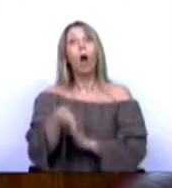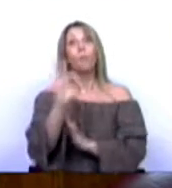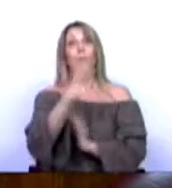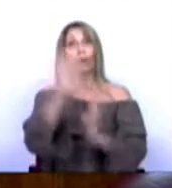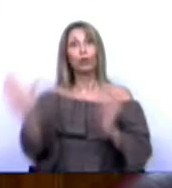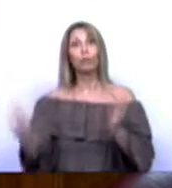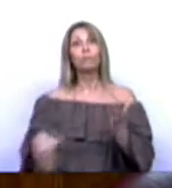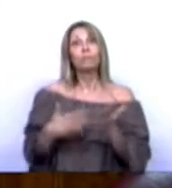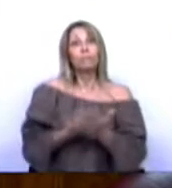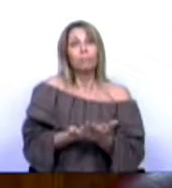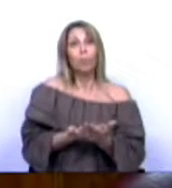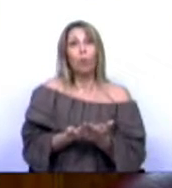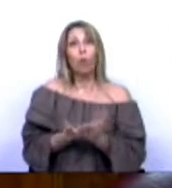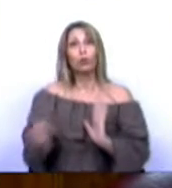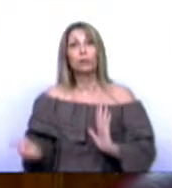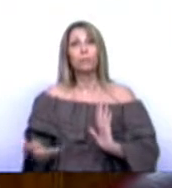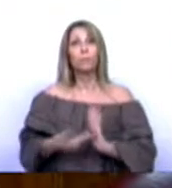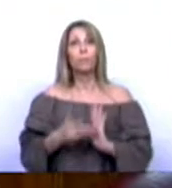para melhorar, no fundo,